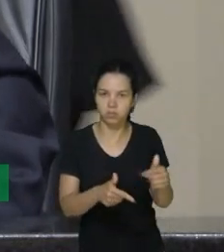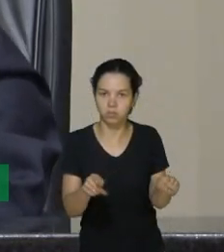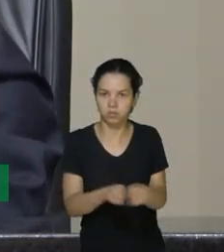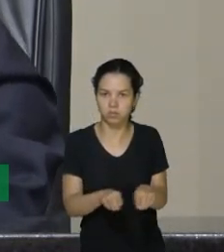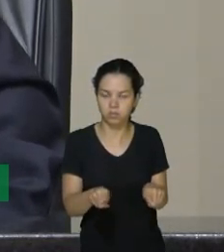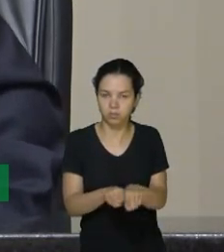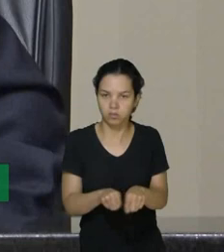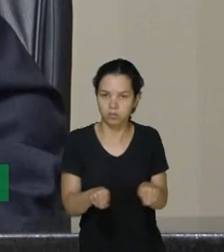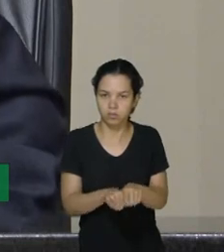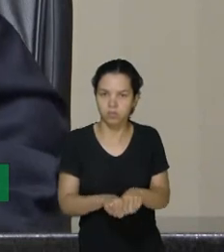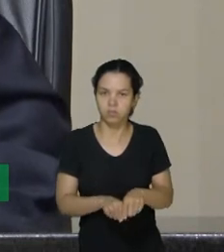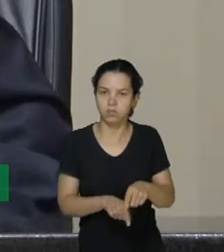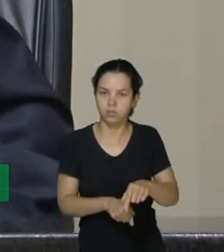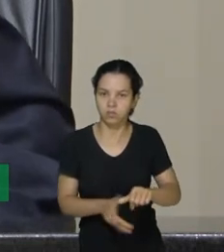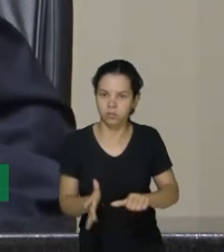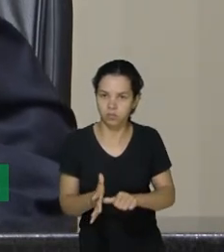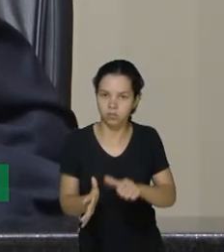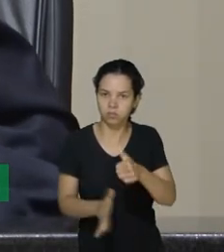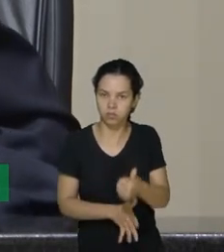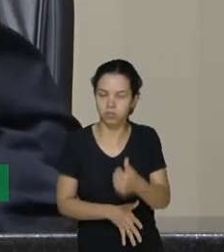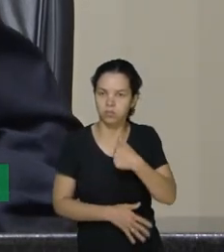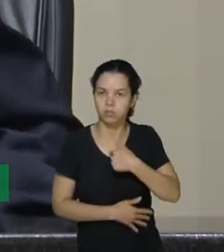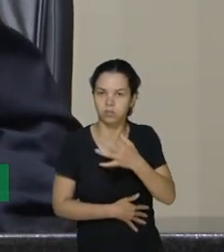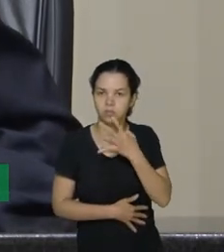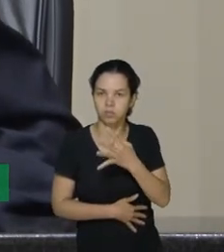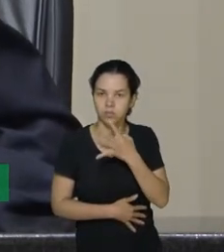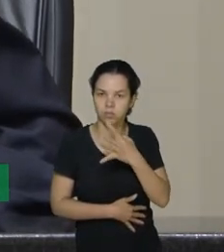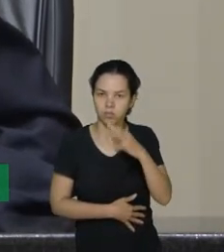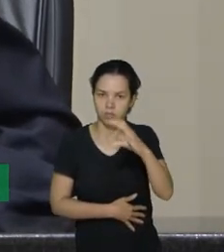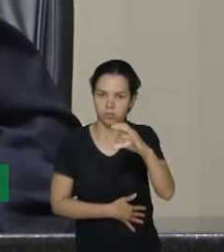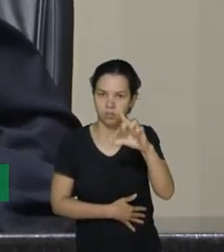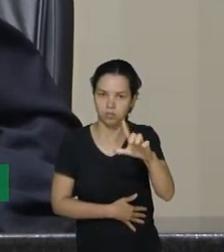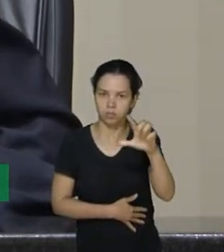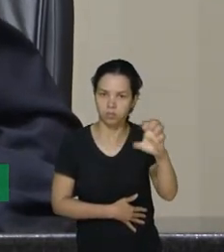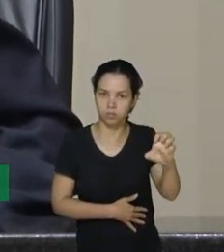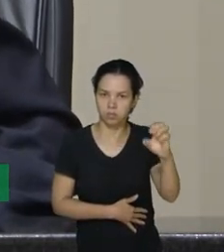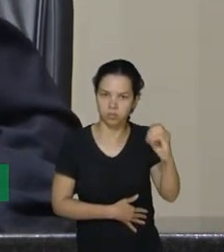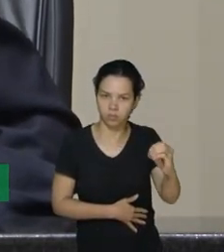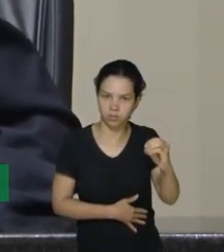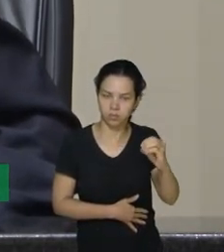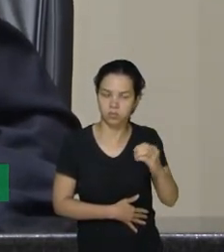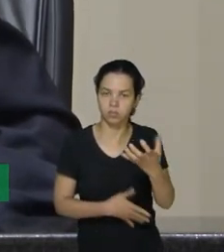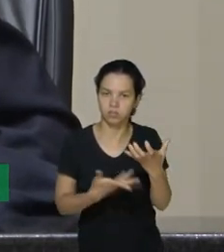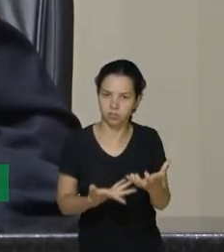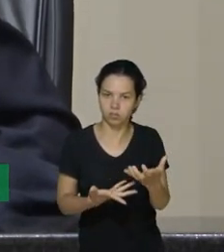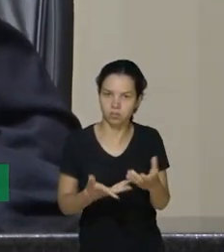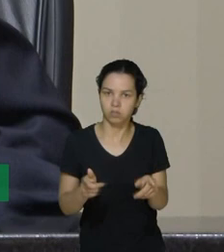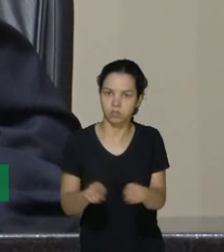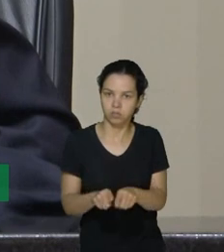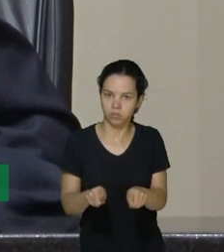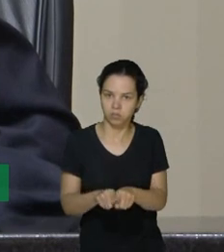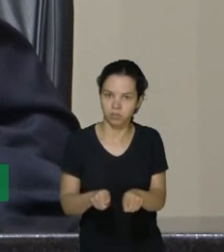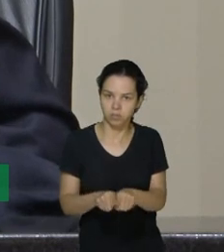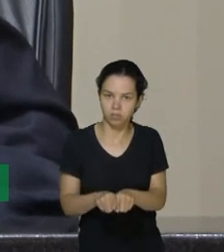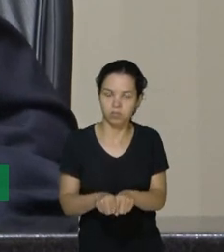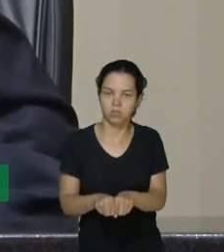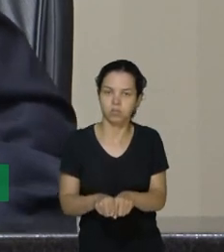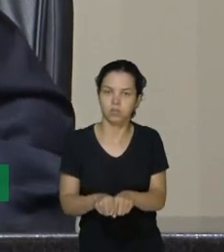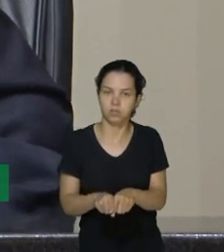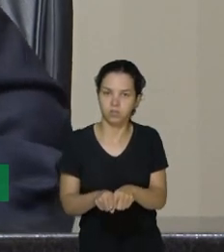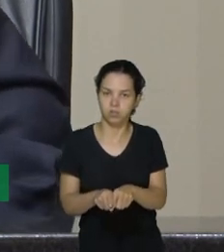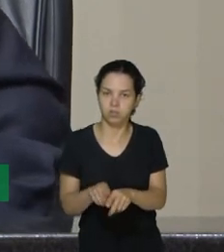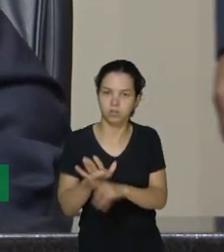aqui foi uma das primeiras que eu conheci, a Cleo, e quero em nome dela que ela possa, que vocês